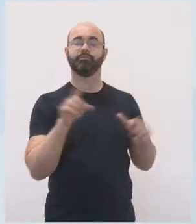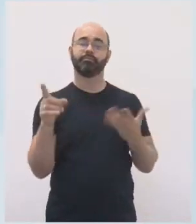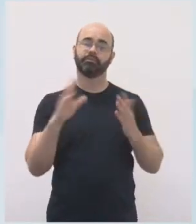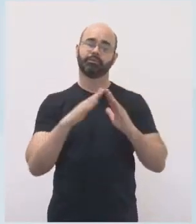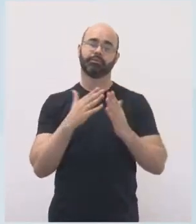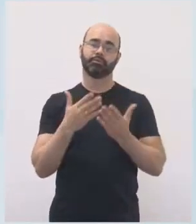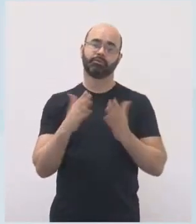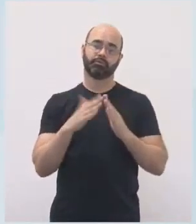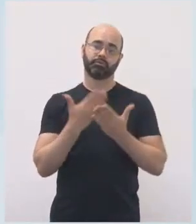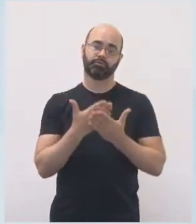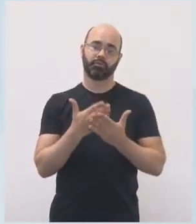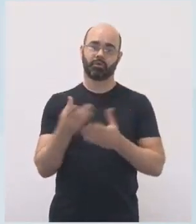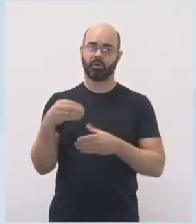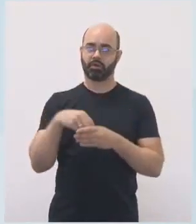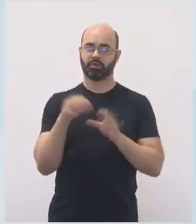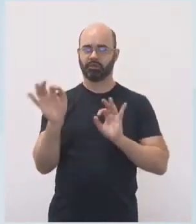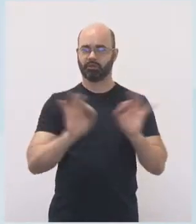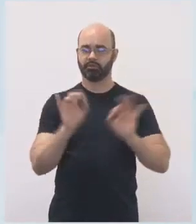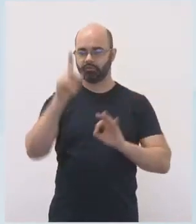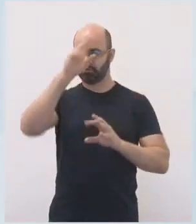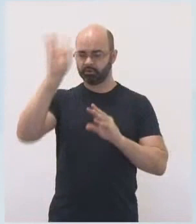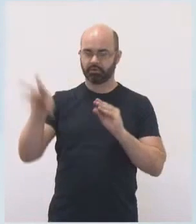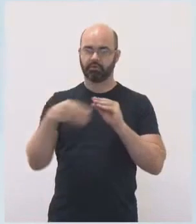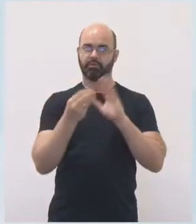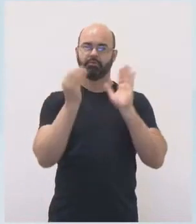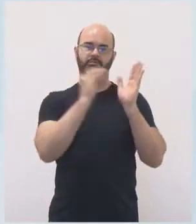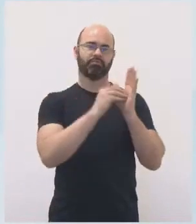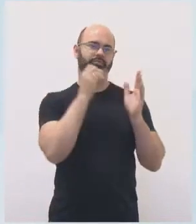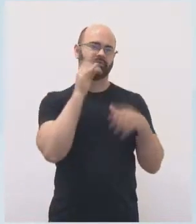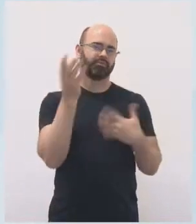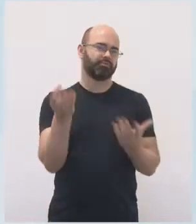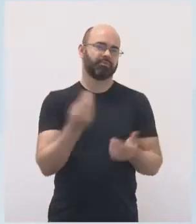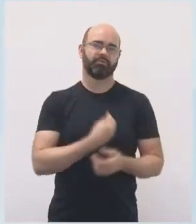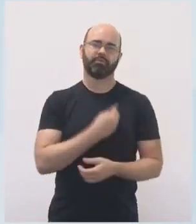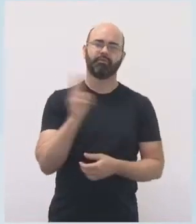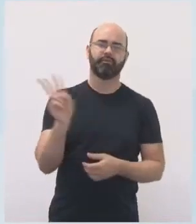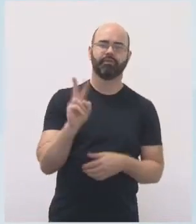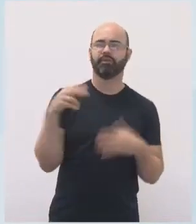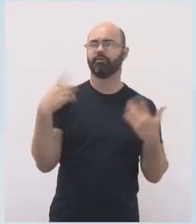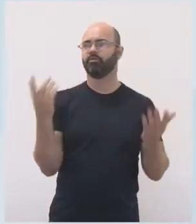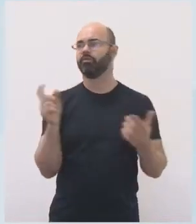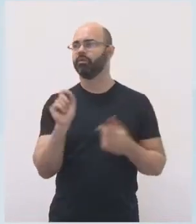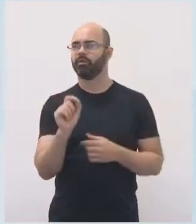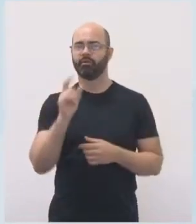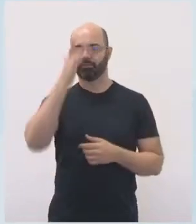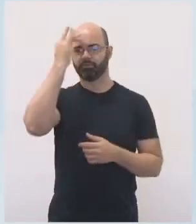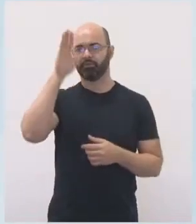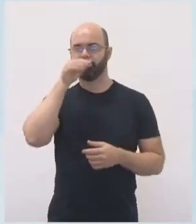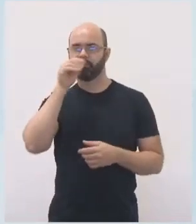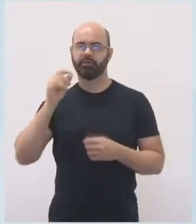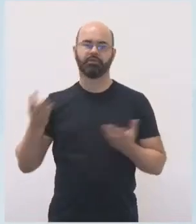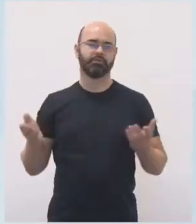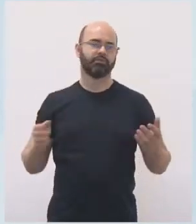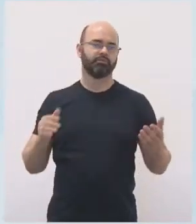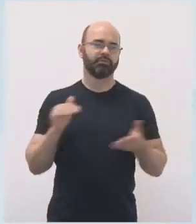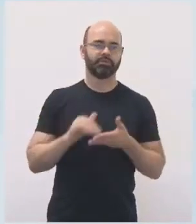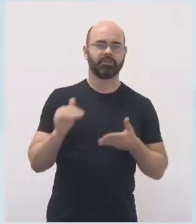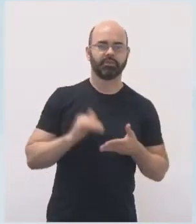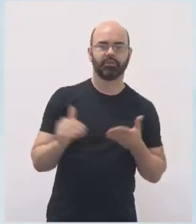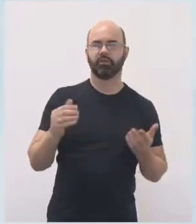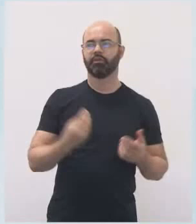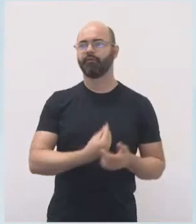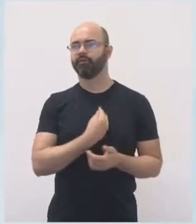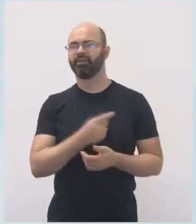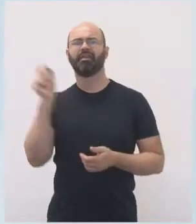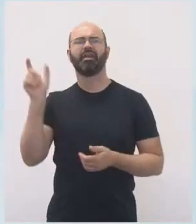do professor, é a vida da tia da cantina, é a vida da funcionária da secretaria, é a